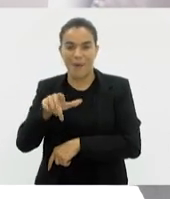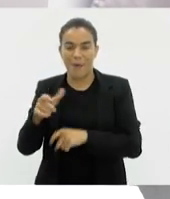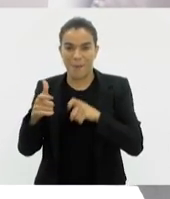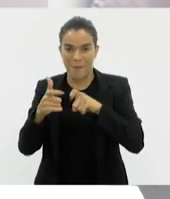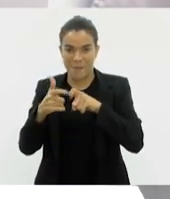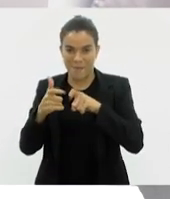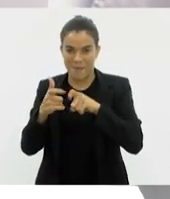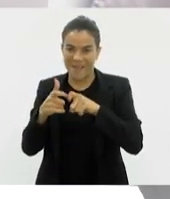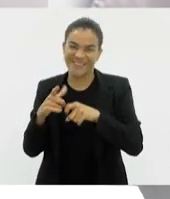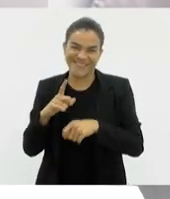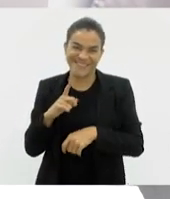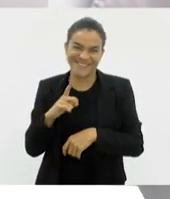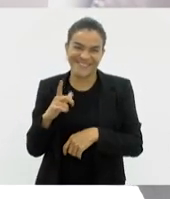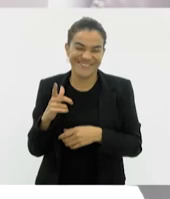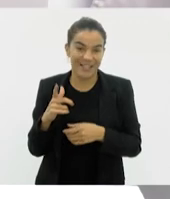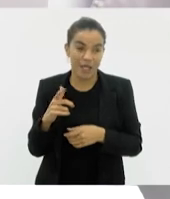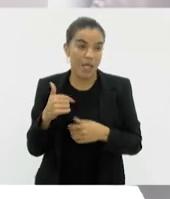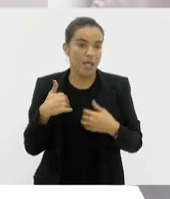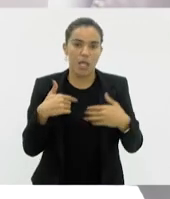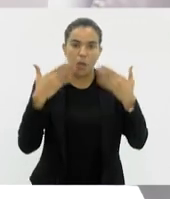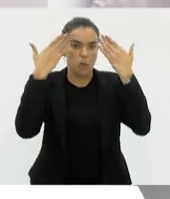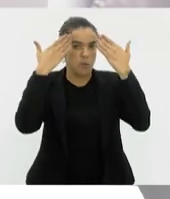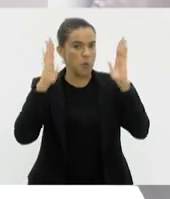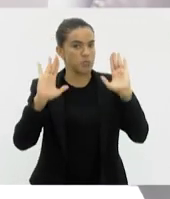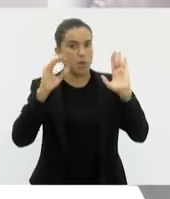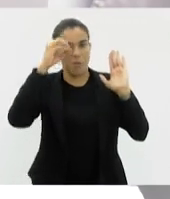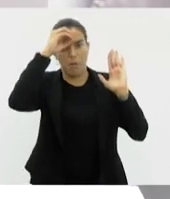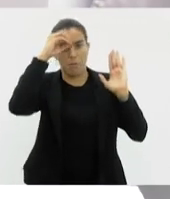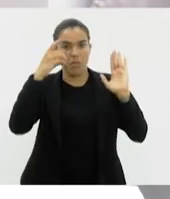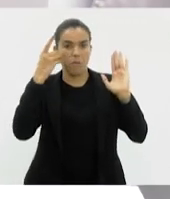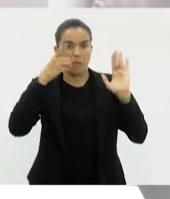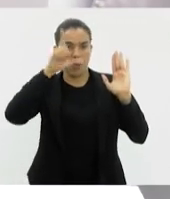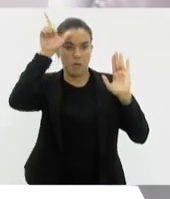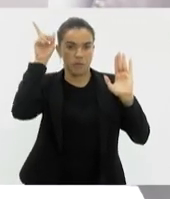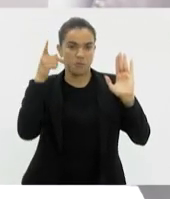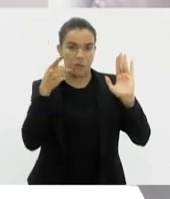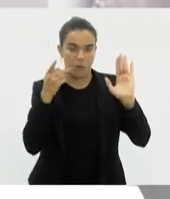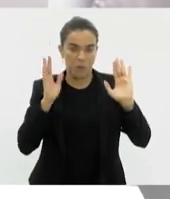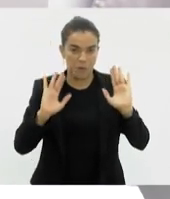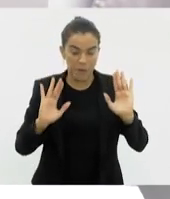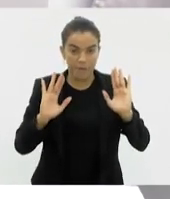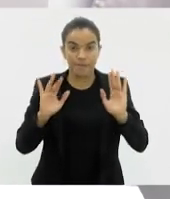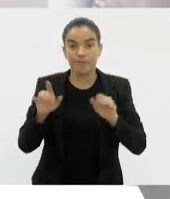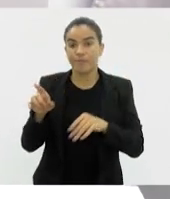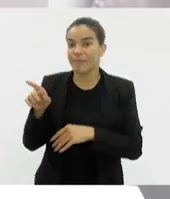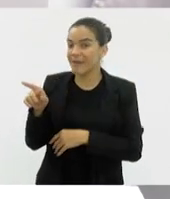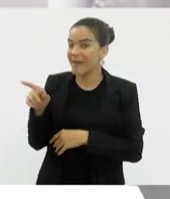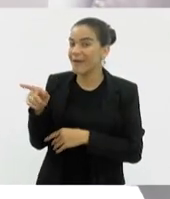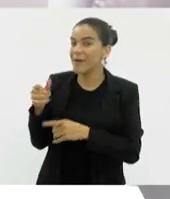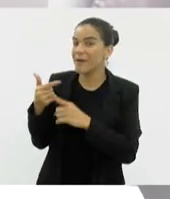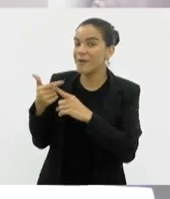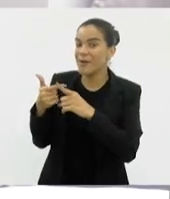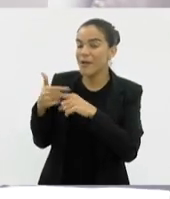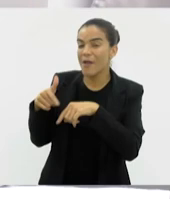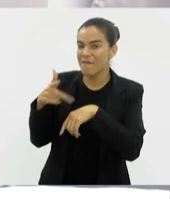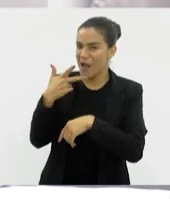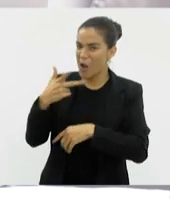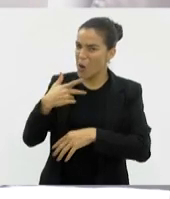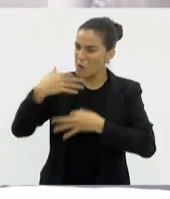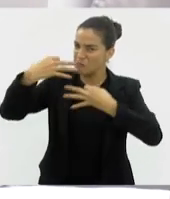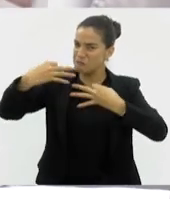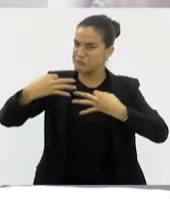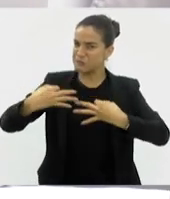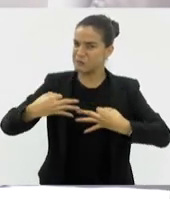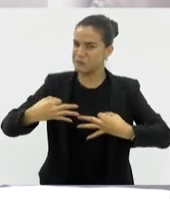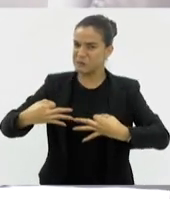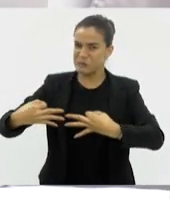Tem uma assessoria... Eu não sabia. Pois é. E não é de admirar, porque falou com propriedade, com exatidão,